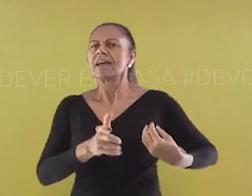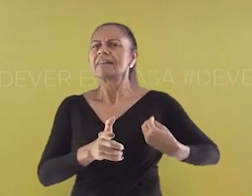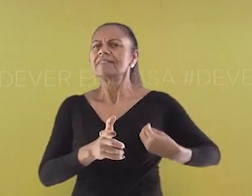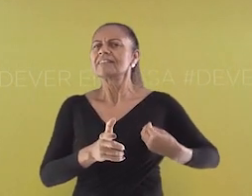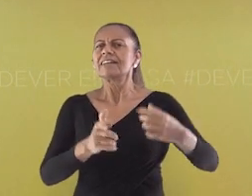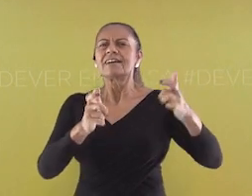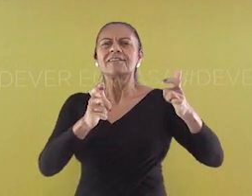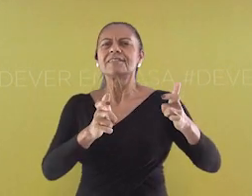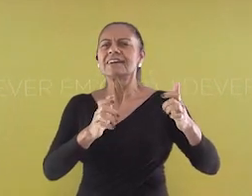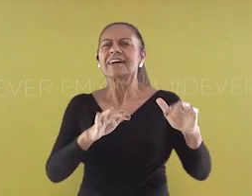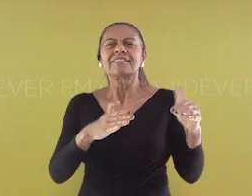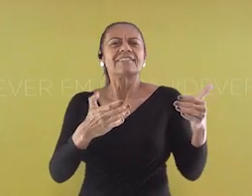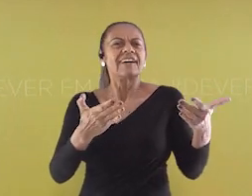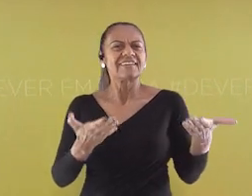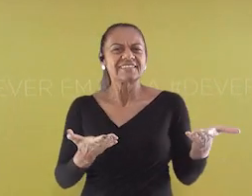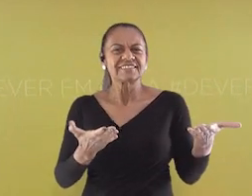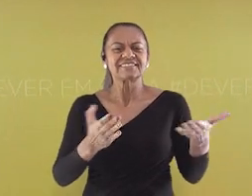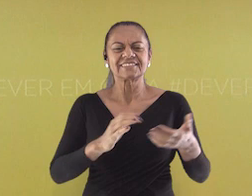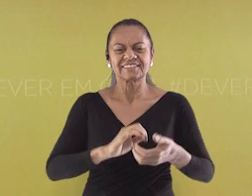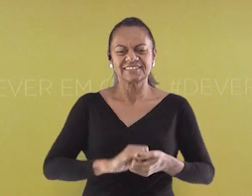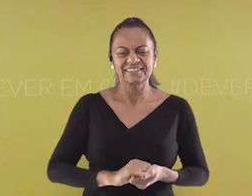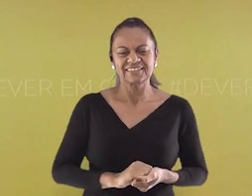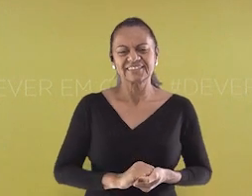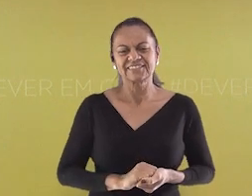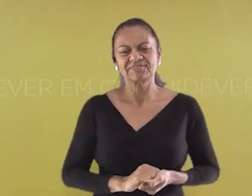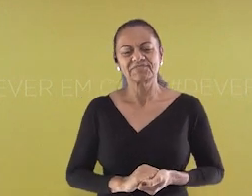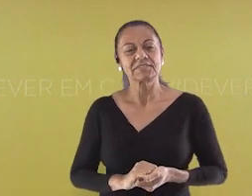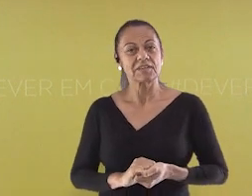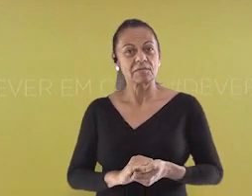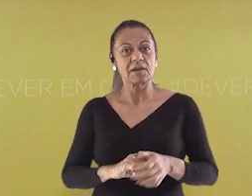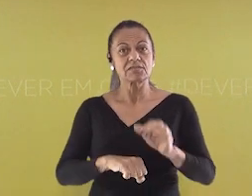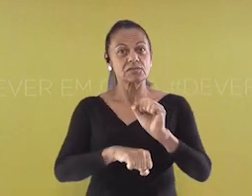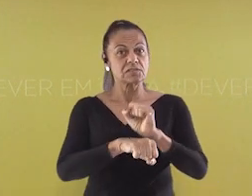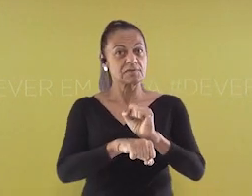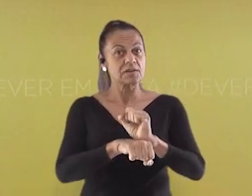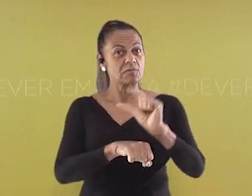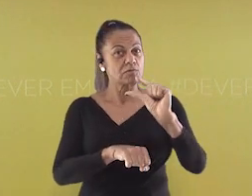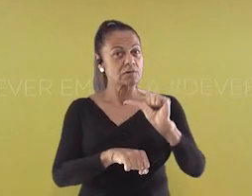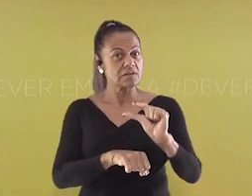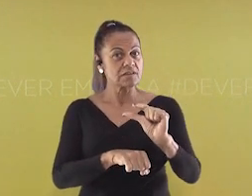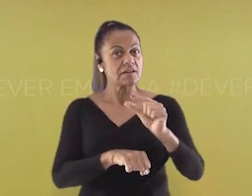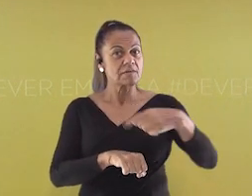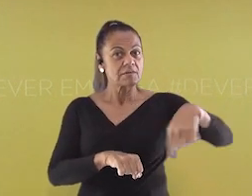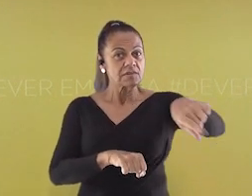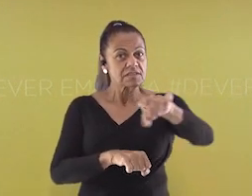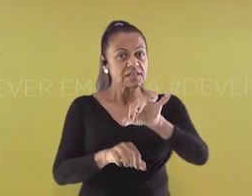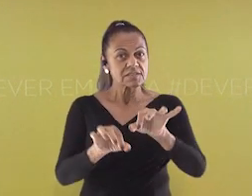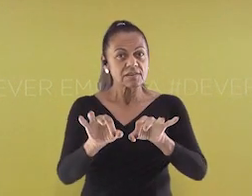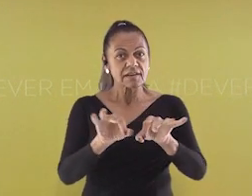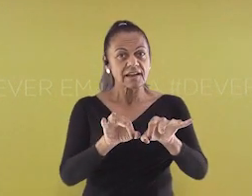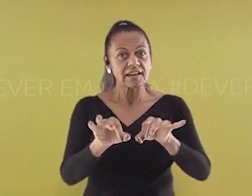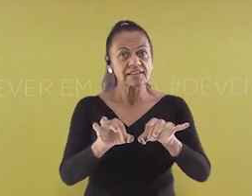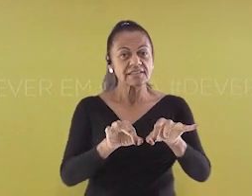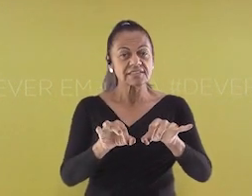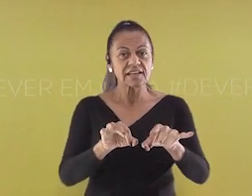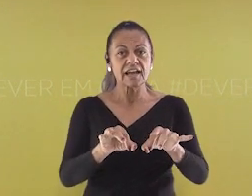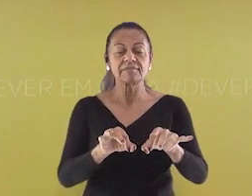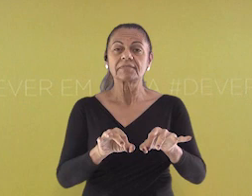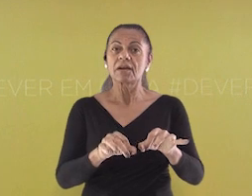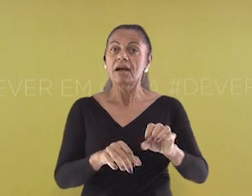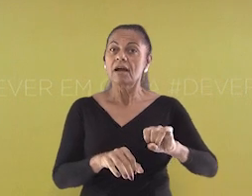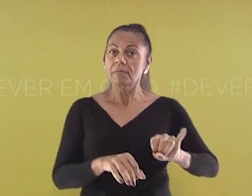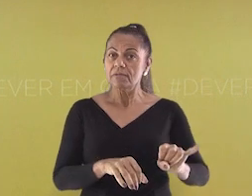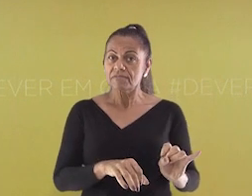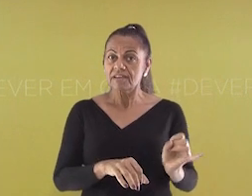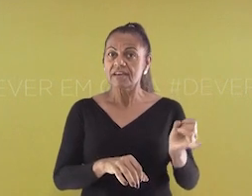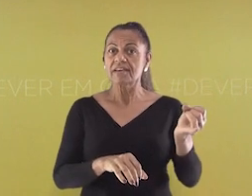de fossilização. Vamos dar alguns segundos para você se organizar. Nesse tempinho, aproveite para apontar